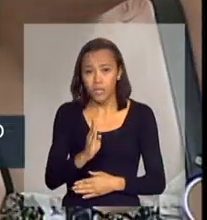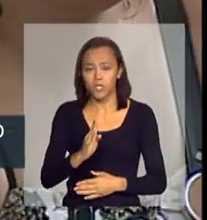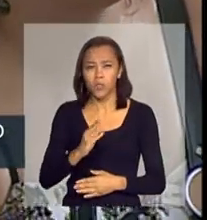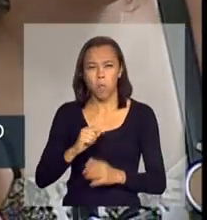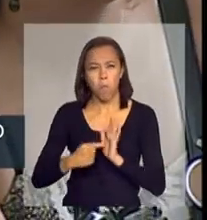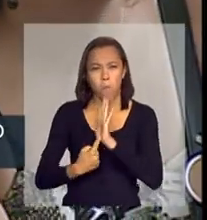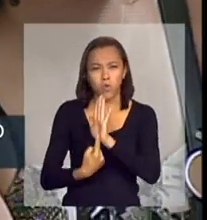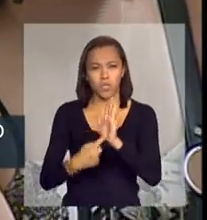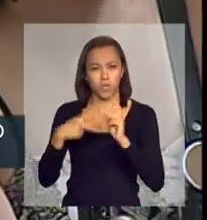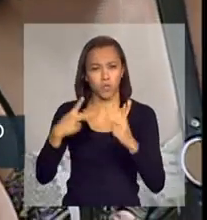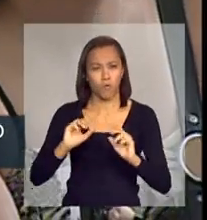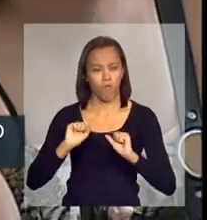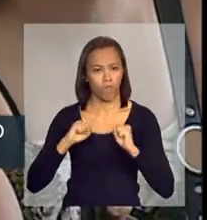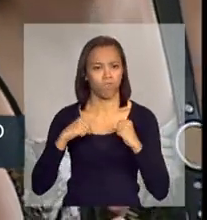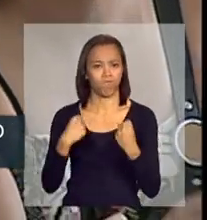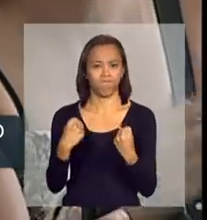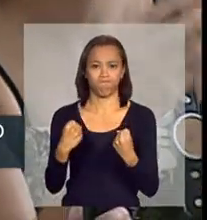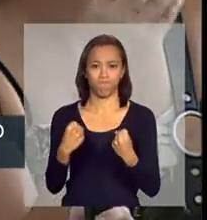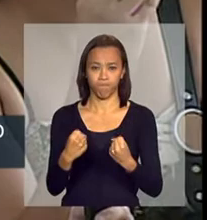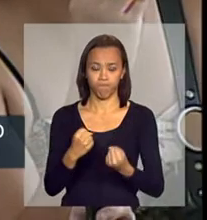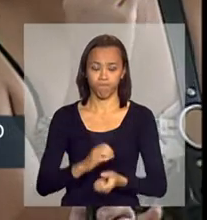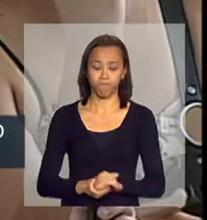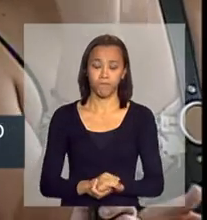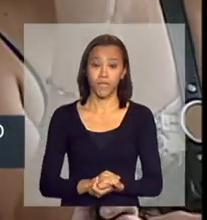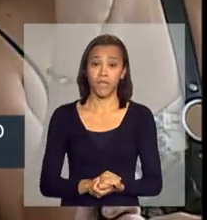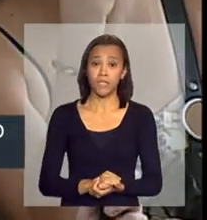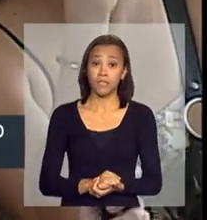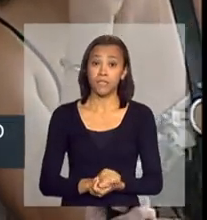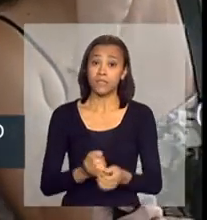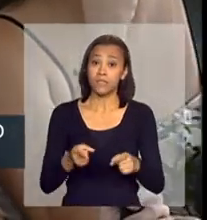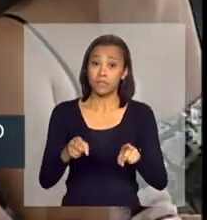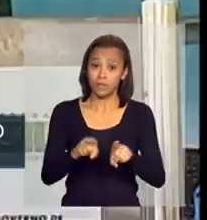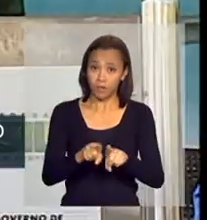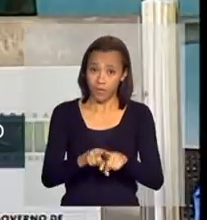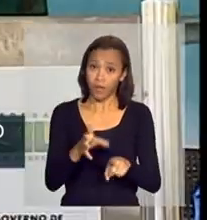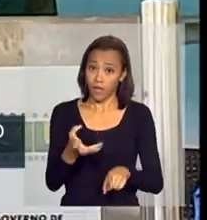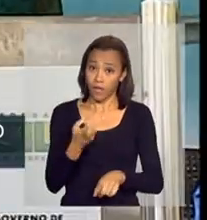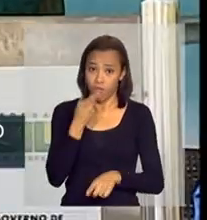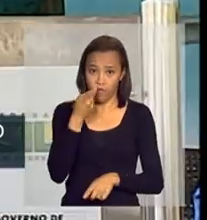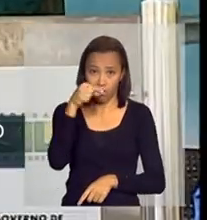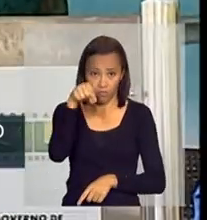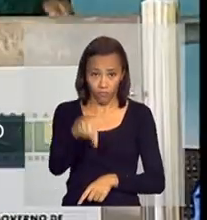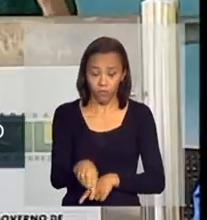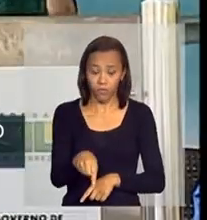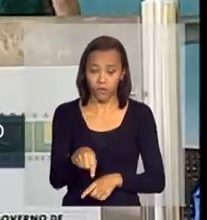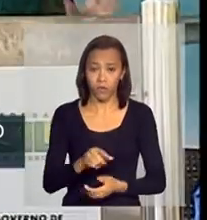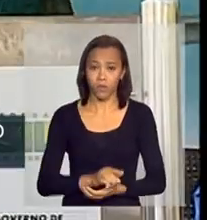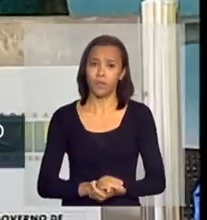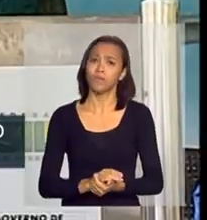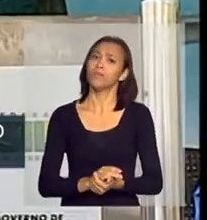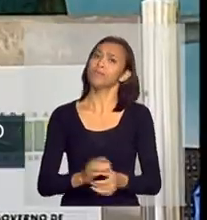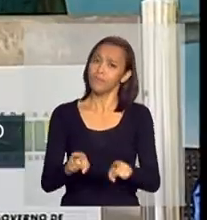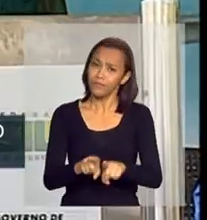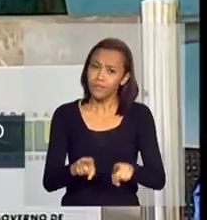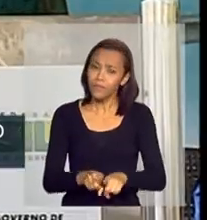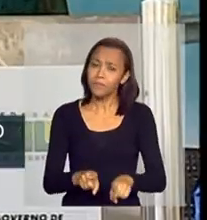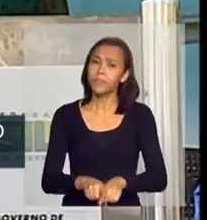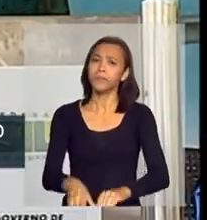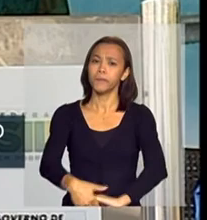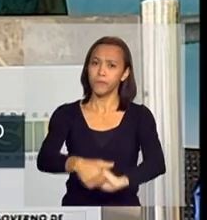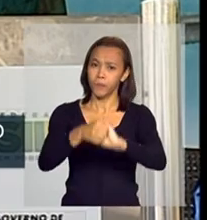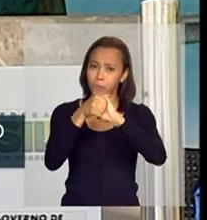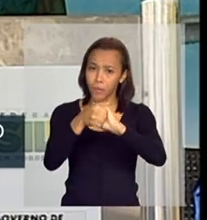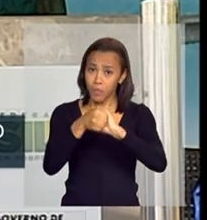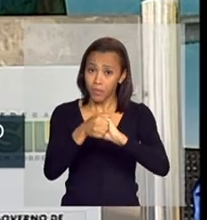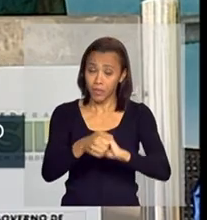sua força e sua garra. Queria aqui dizer e cumprimentar